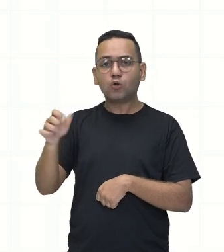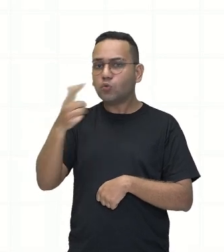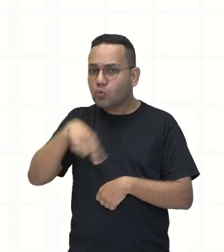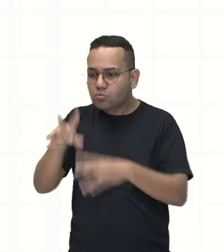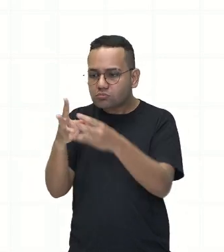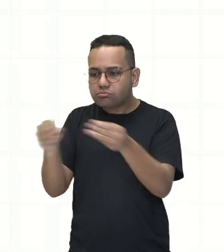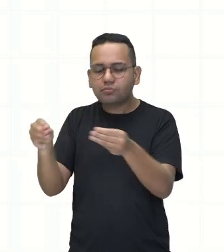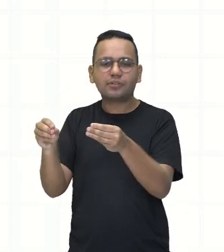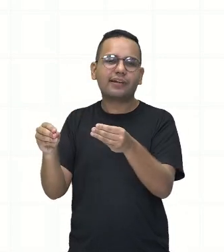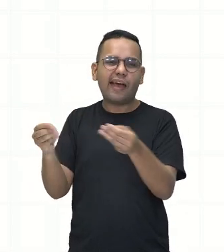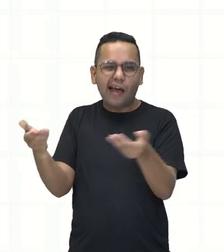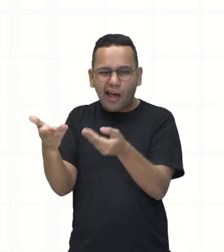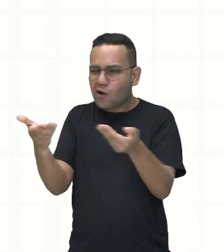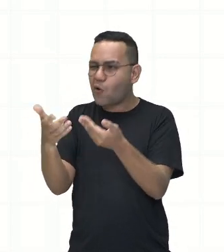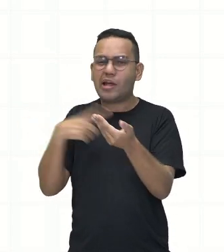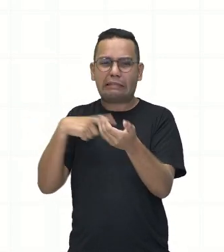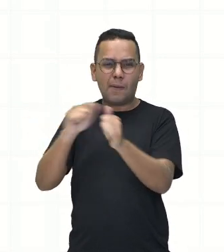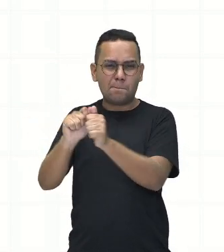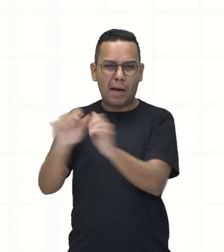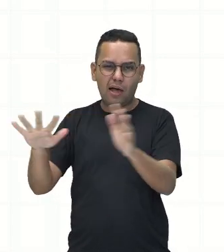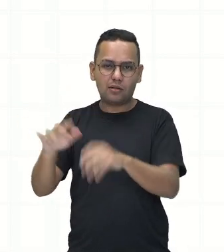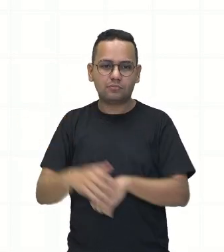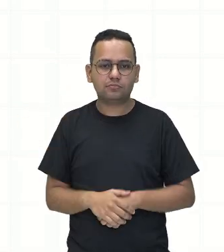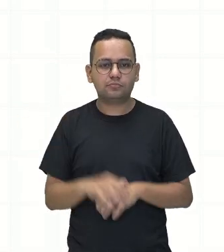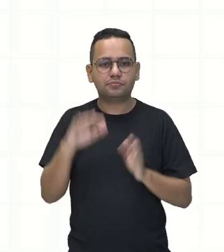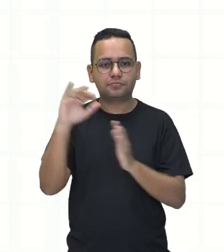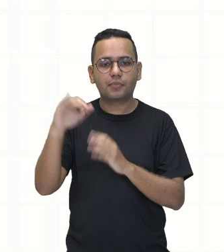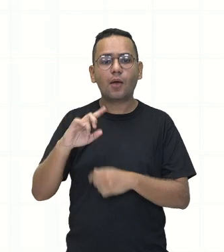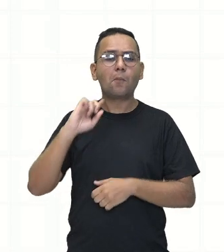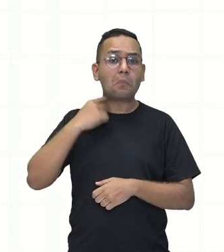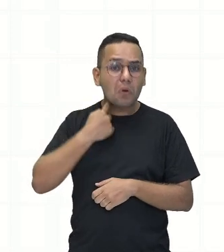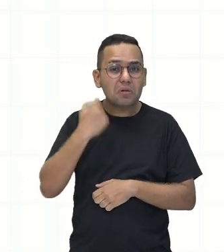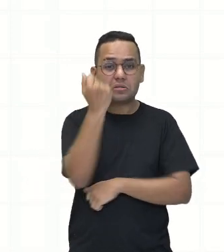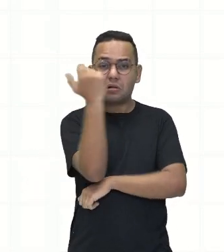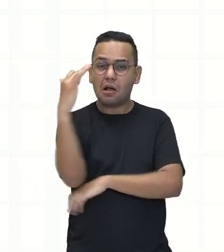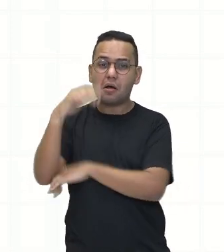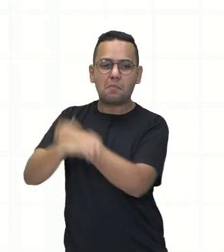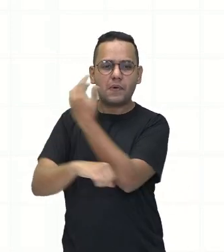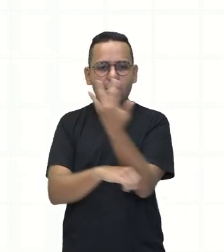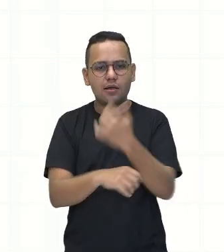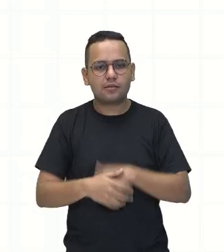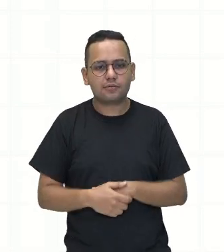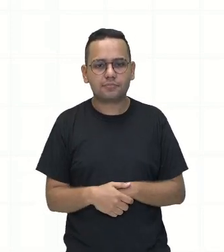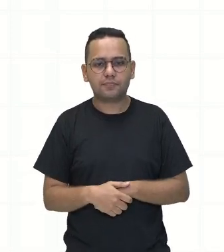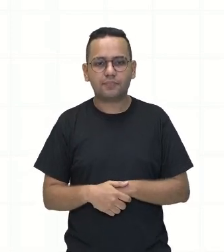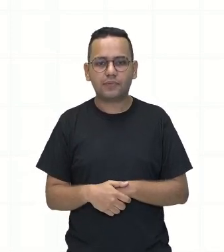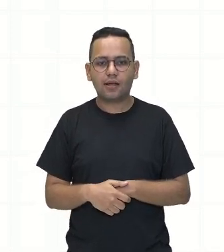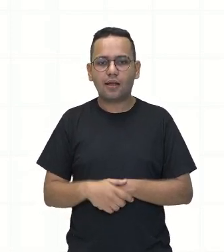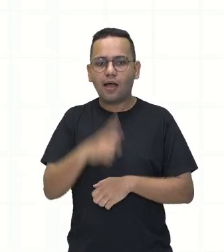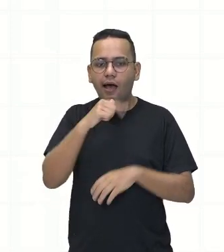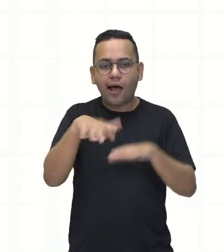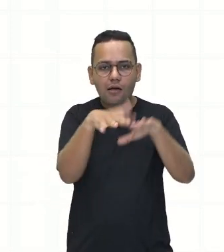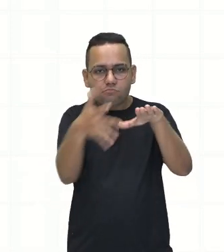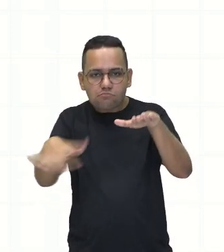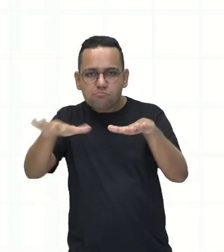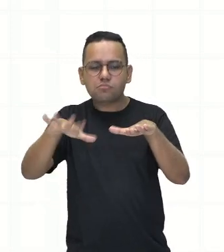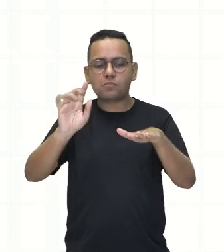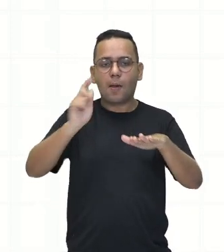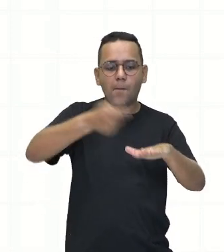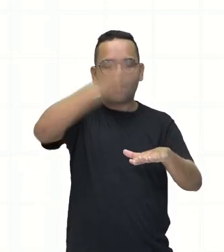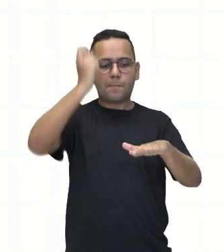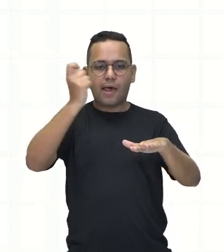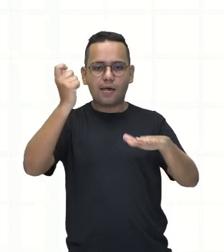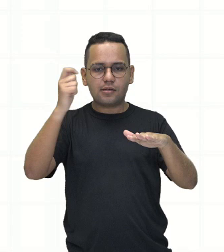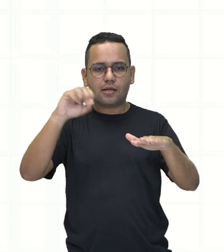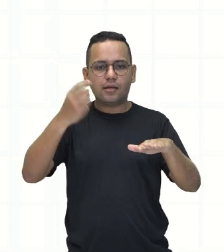ambiental também pode mexer, pode alterar. Exploração pesqueira e caça descontroladas, então se não houver